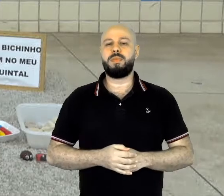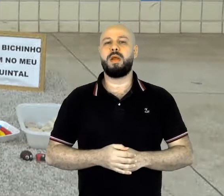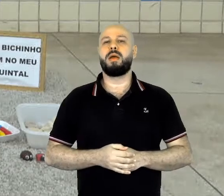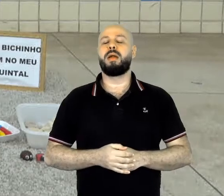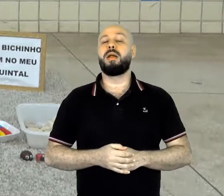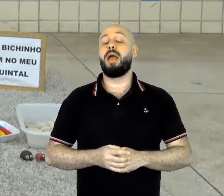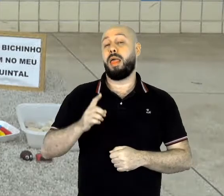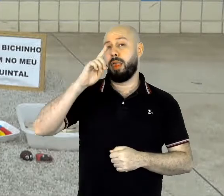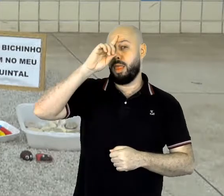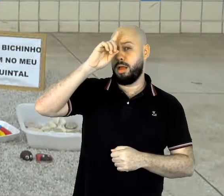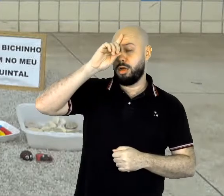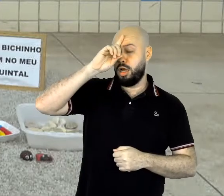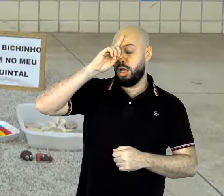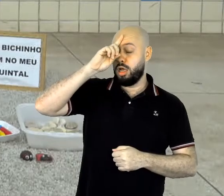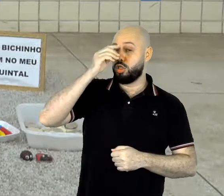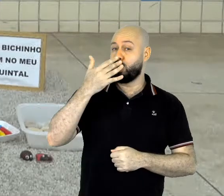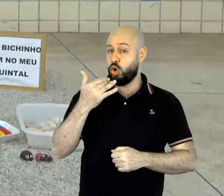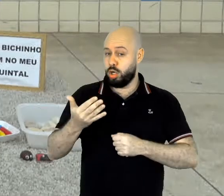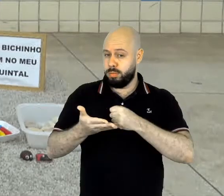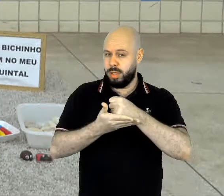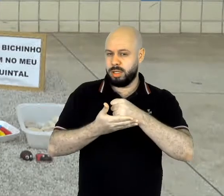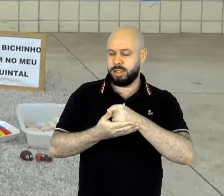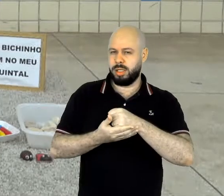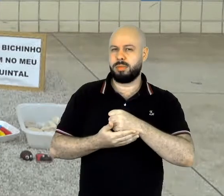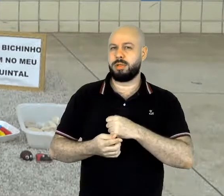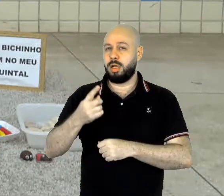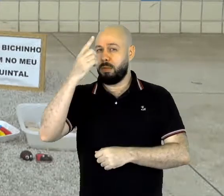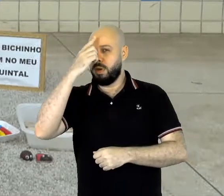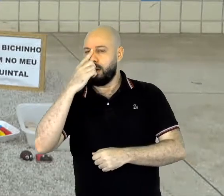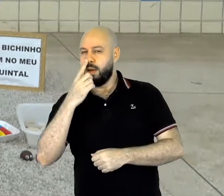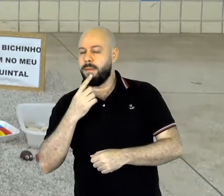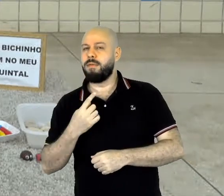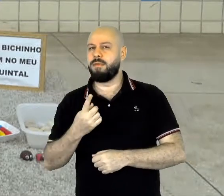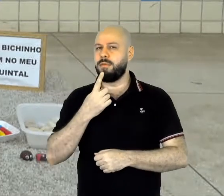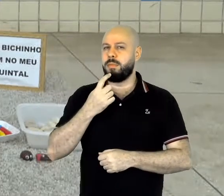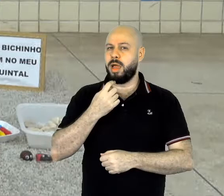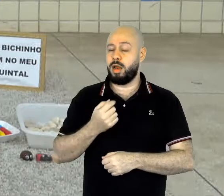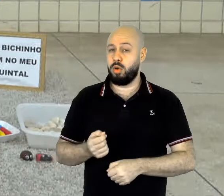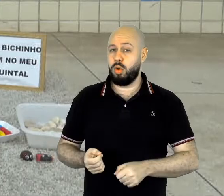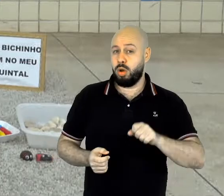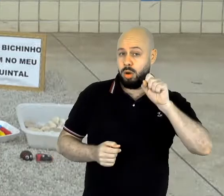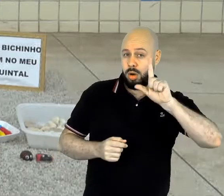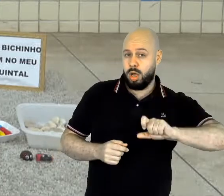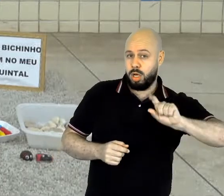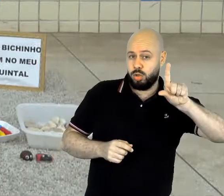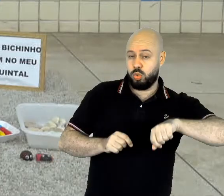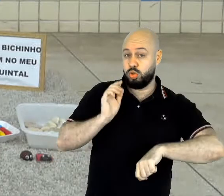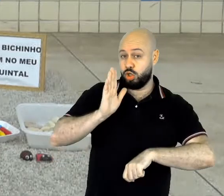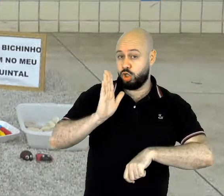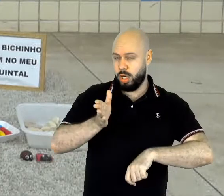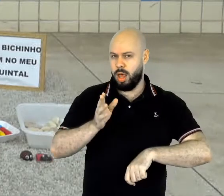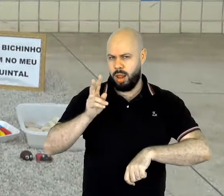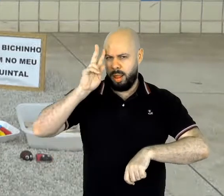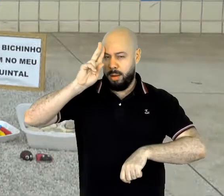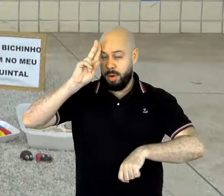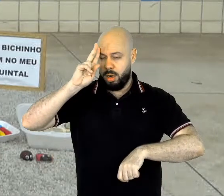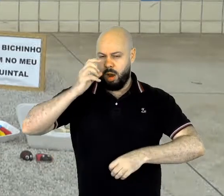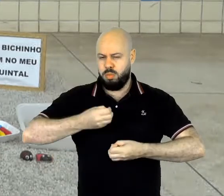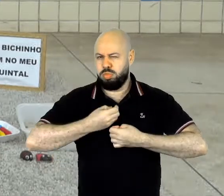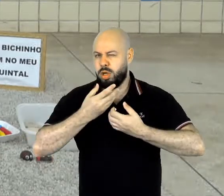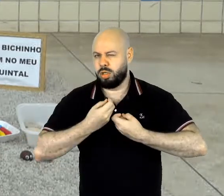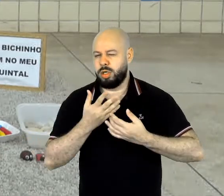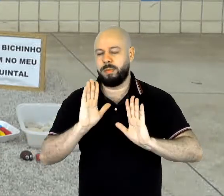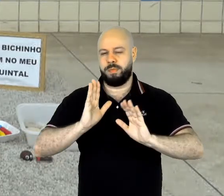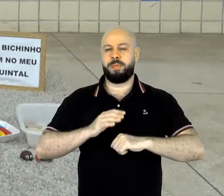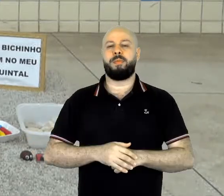de estar usando as cores primárias, o amarelo, o vermelho e o azul, que a gente viu no poema. Agora a gente vai fazer bem